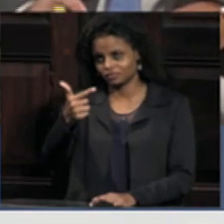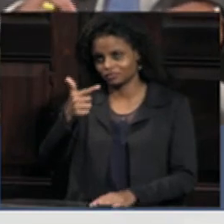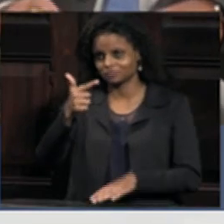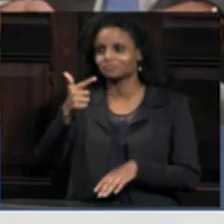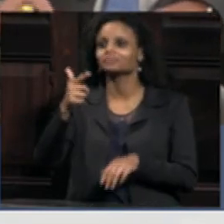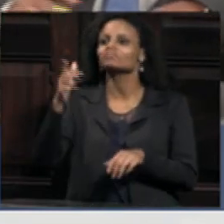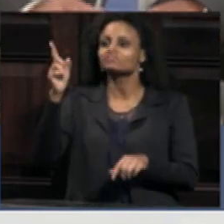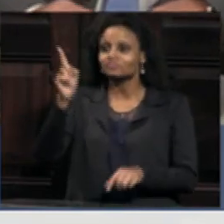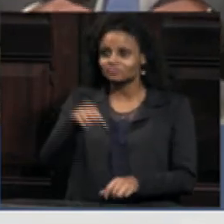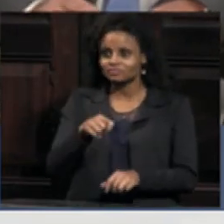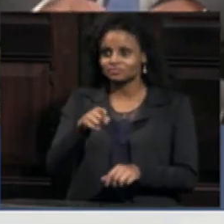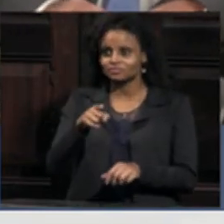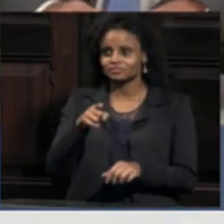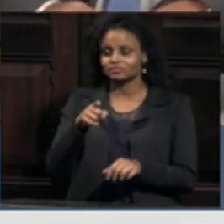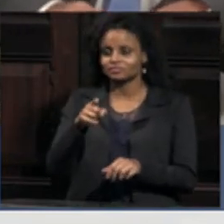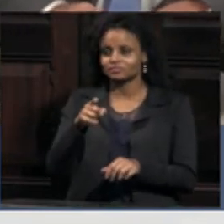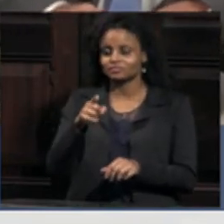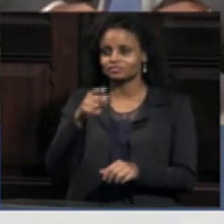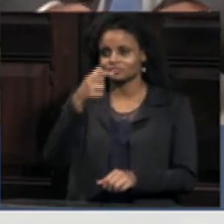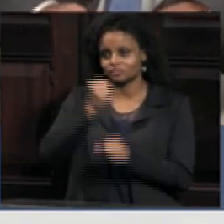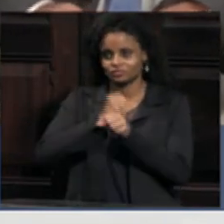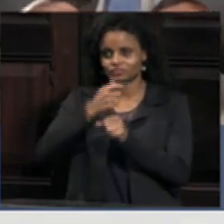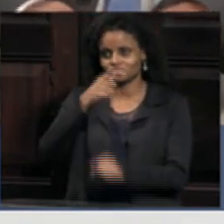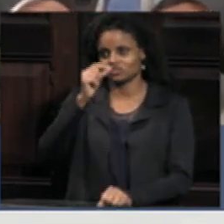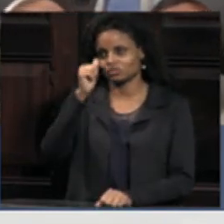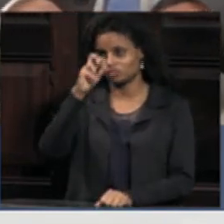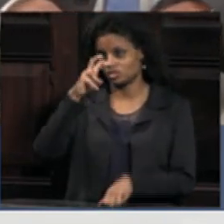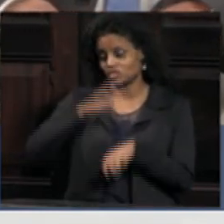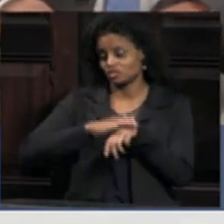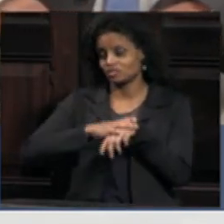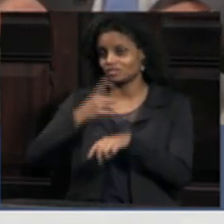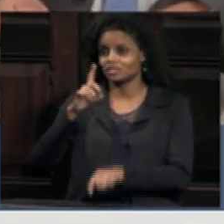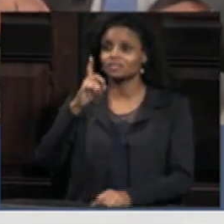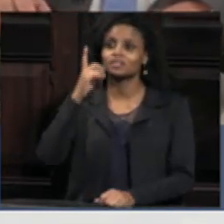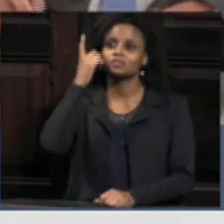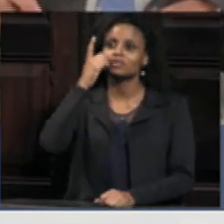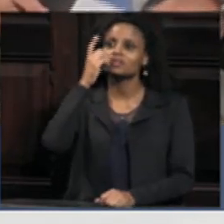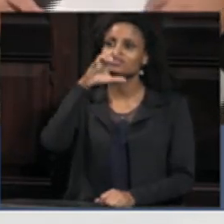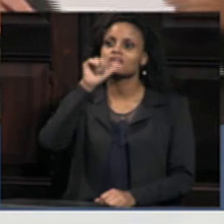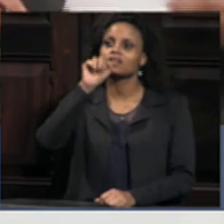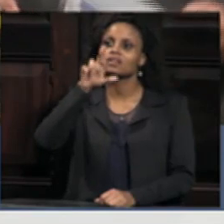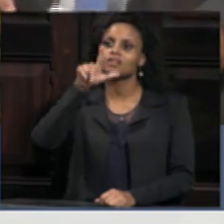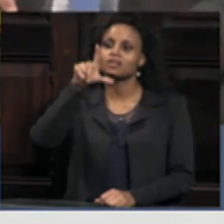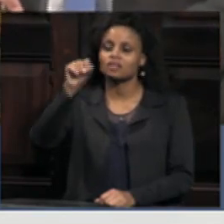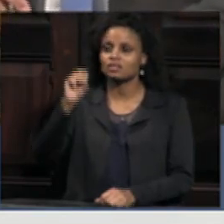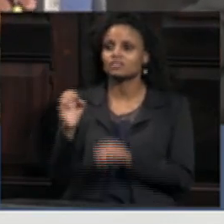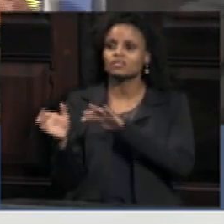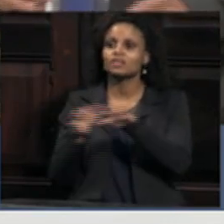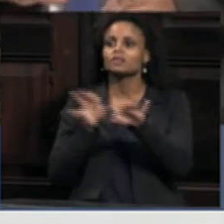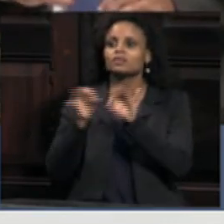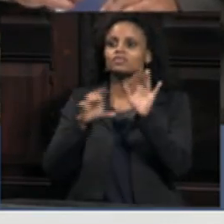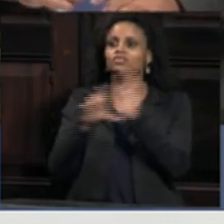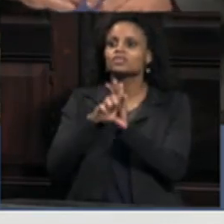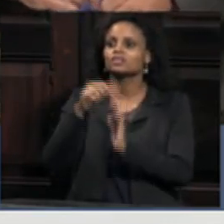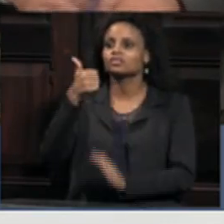3032A/2005, de autoria do deputado Carlos Mink. Veto total oposto ao projeto de lei